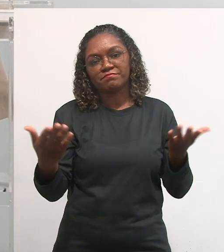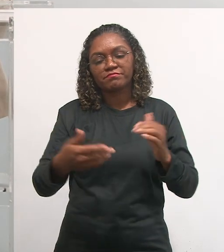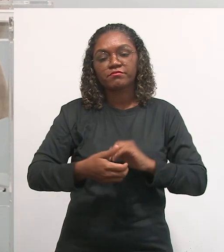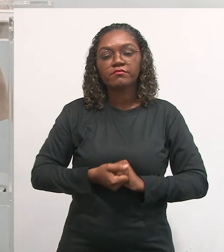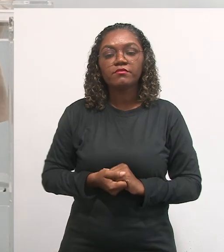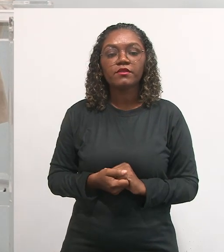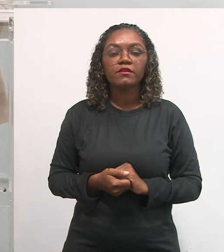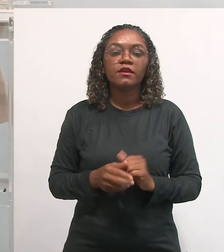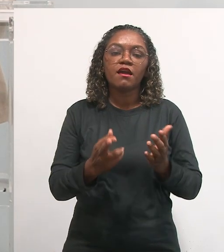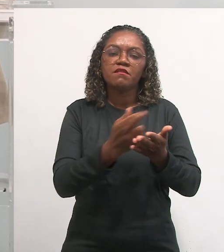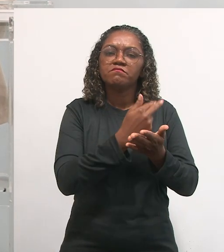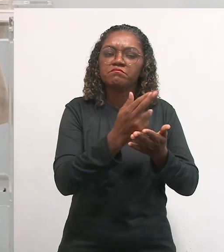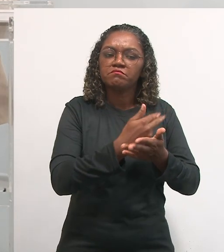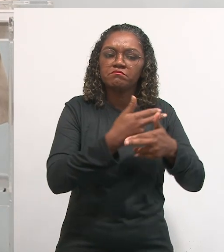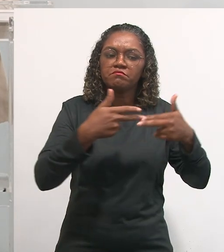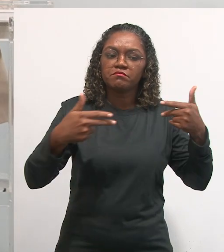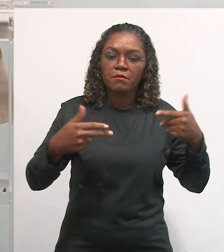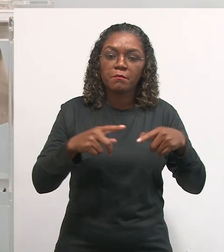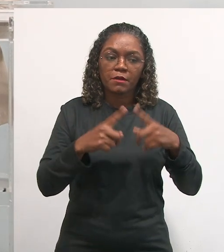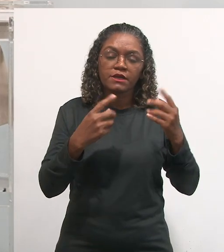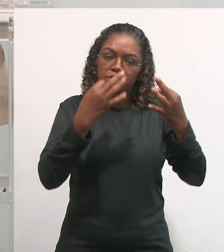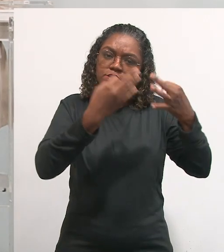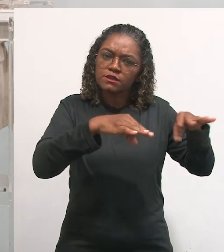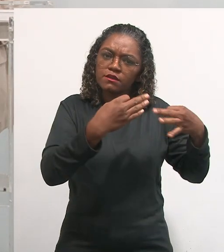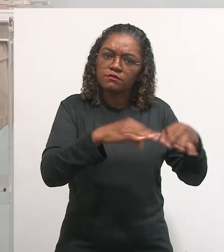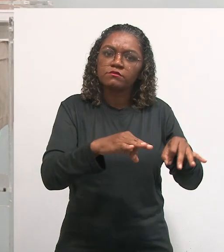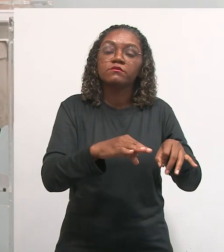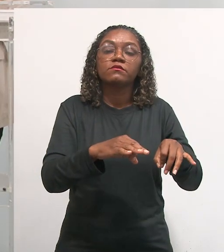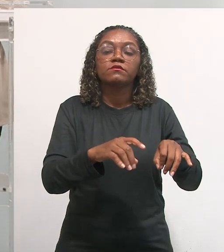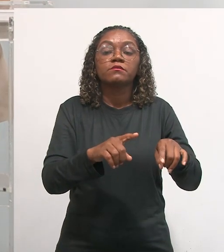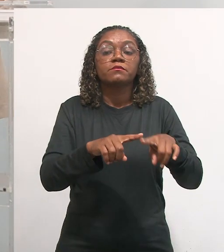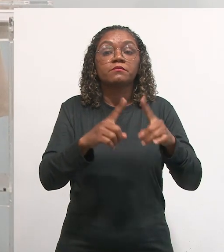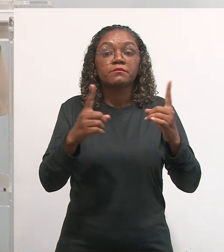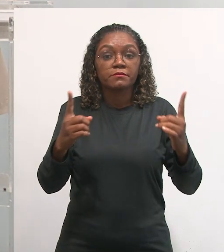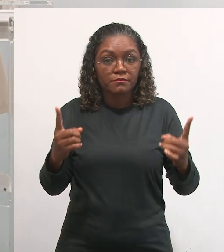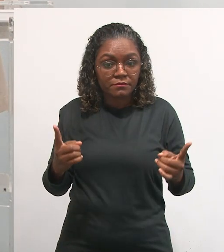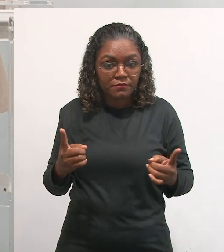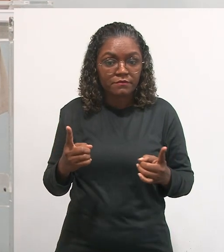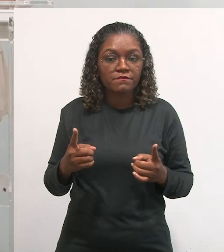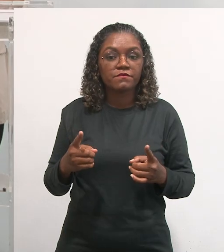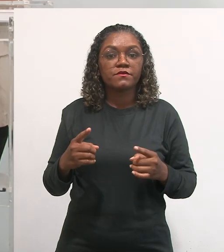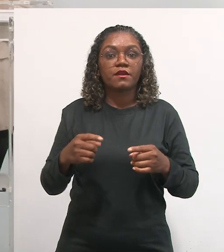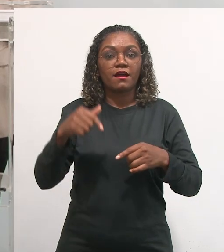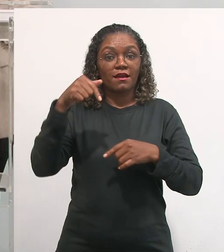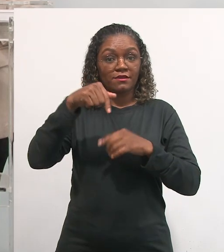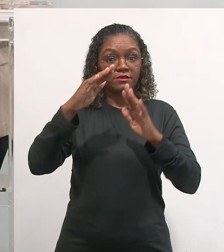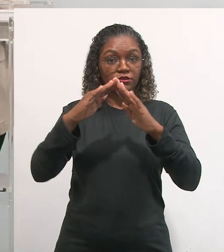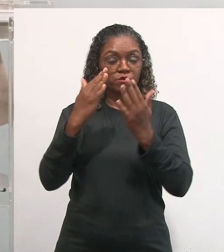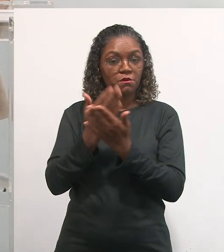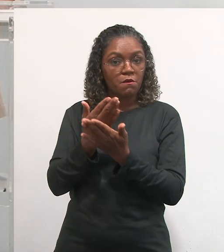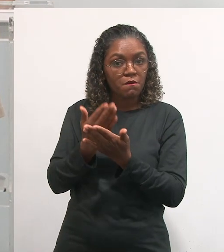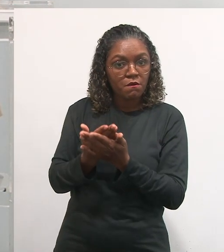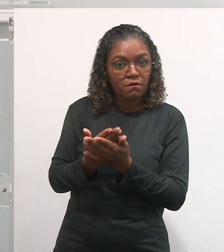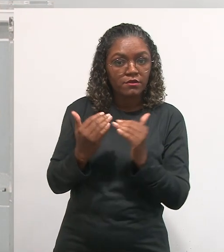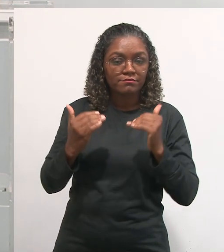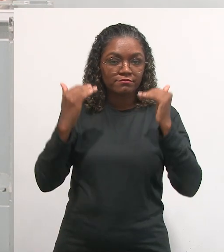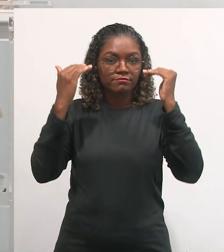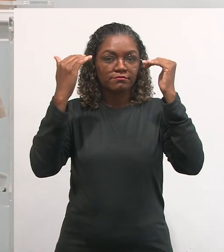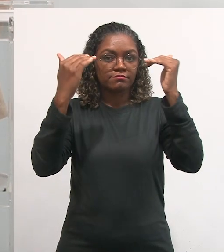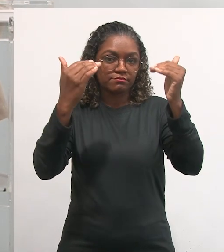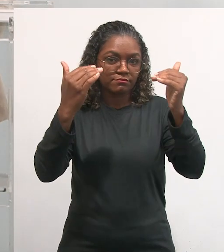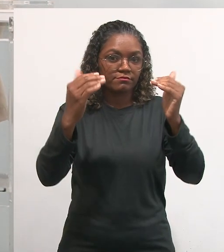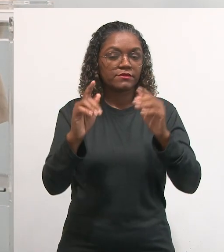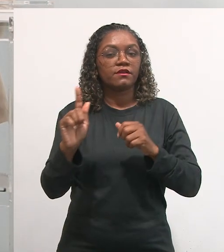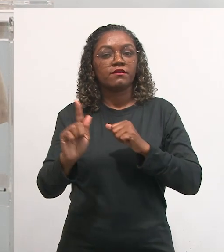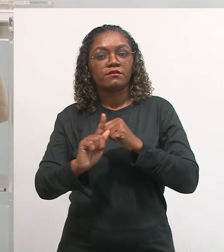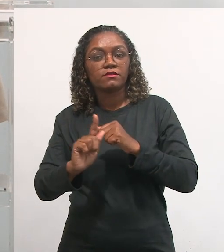essas normas dessa revista também estão corretos mas aqui pro para pros nossos trabalhos acadêmicos de modo geral das